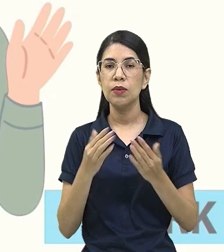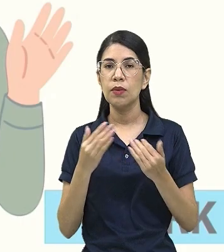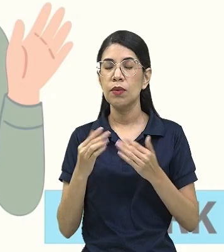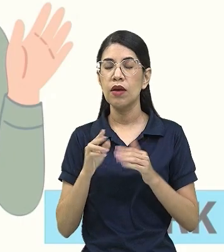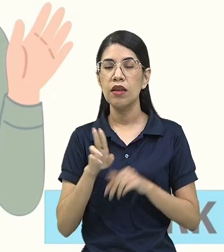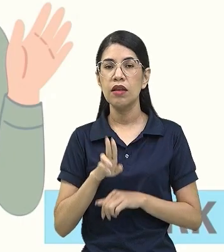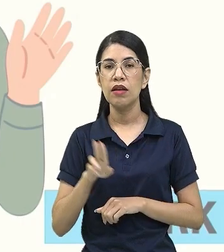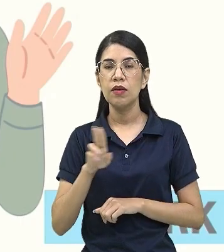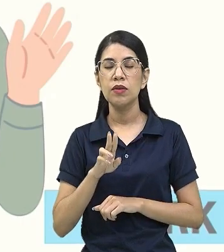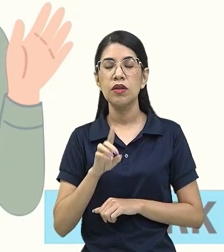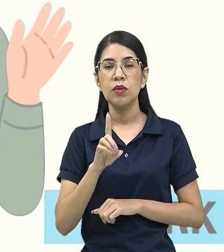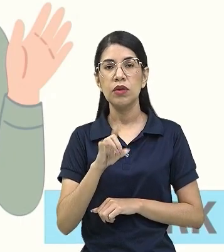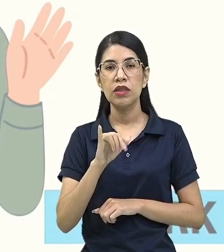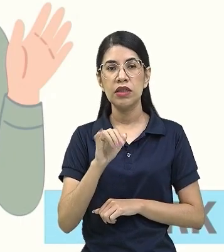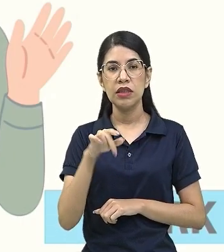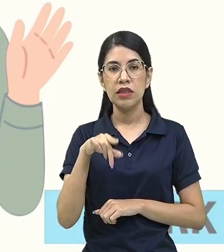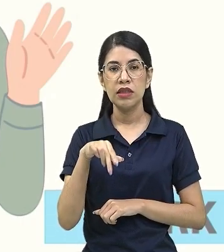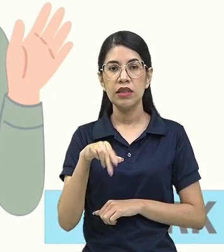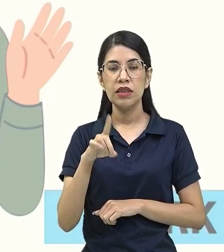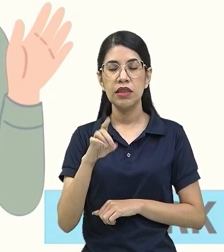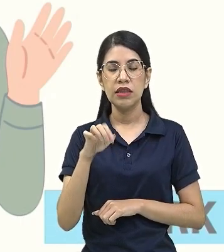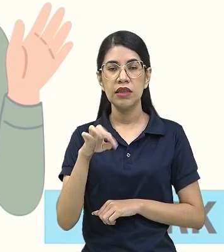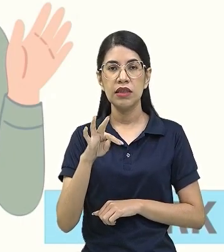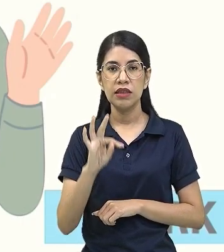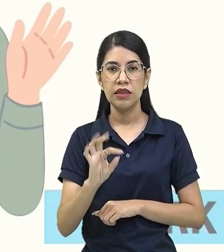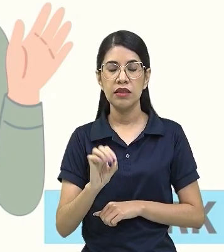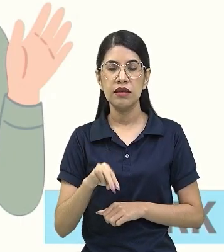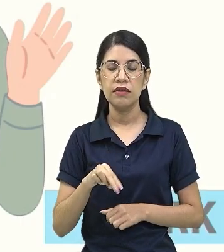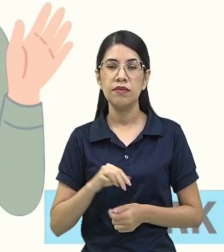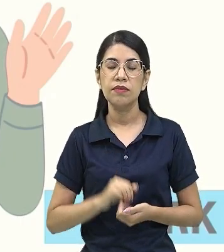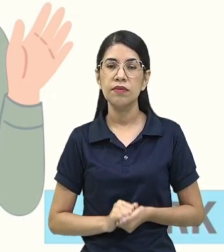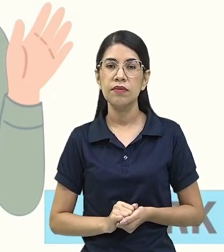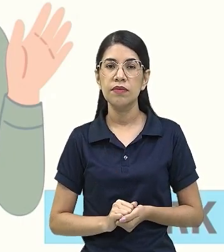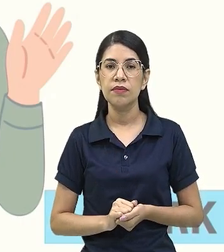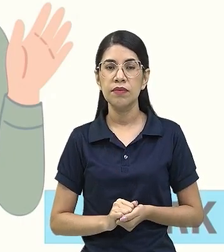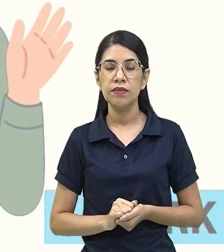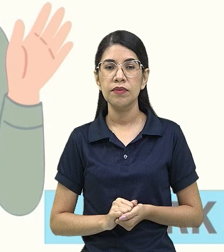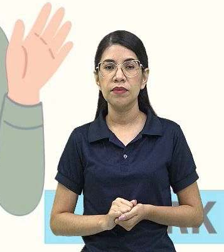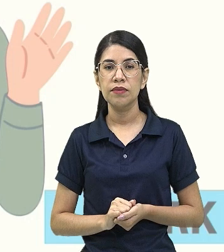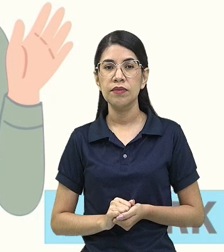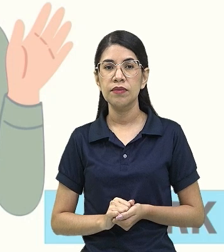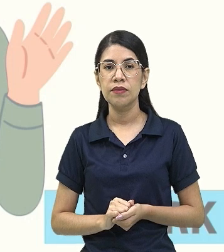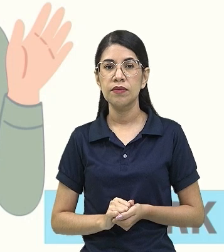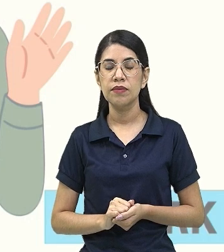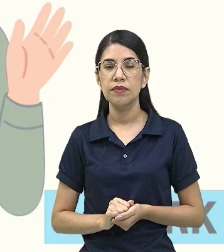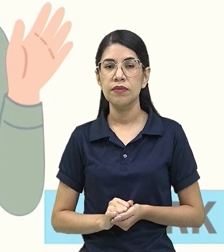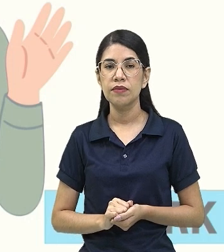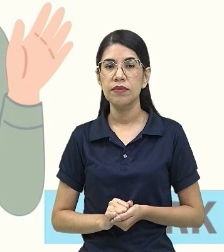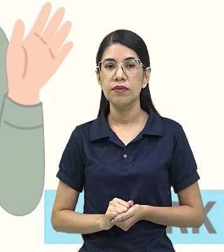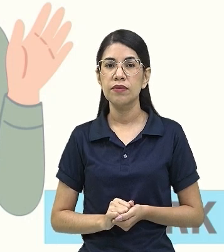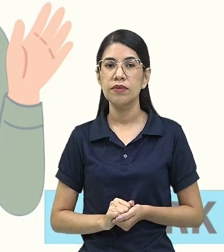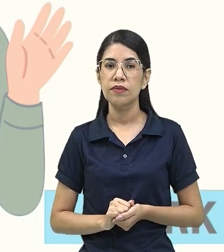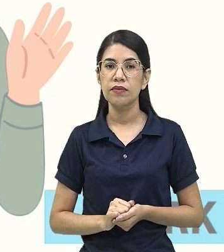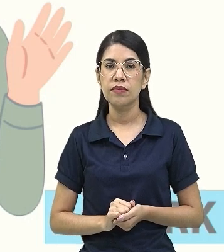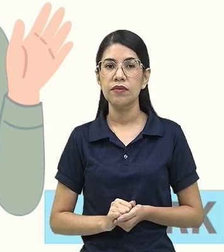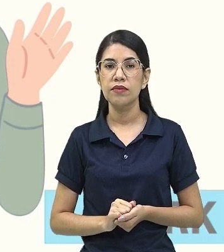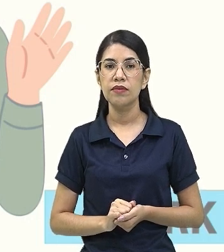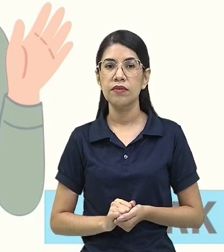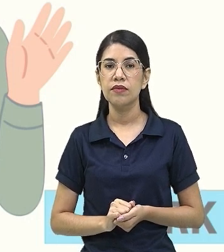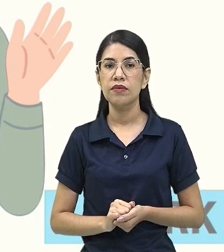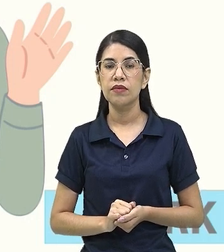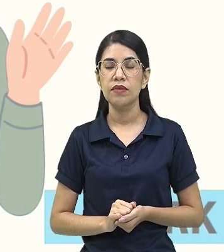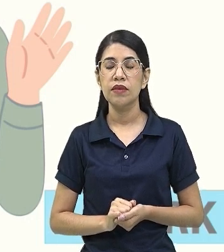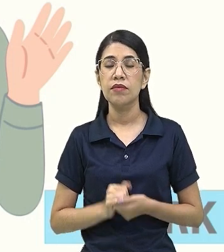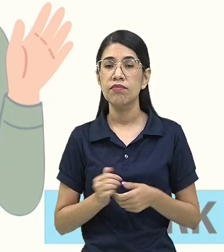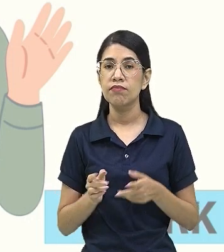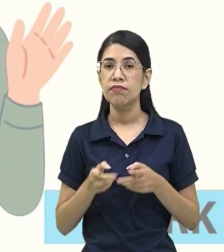utilizando o didn't. Oh, I didn't go out. I stayed home and watched a movie.